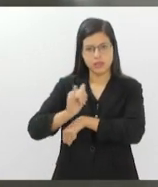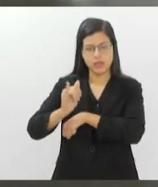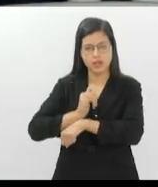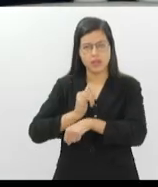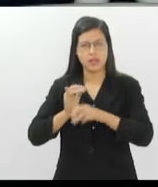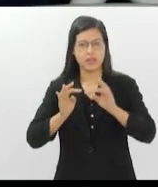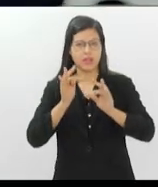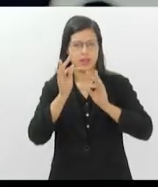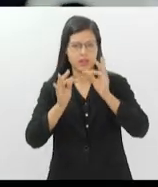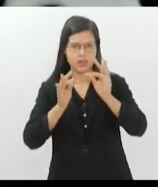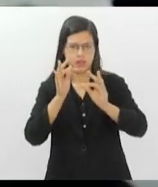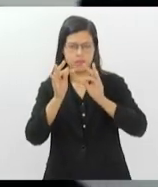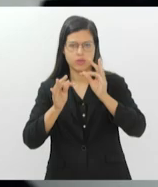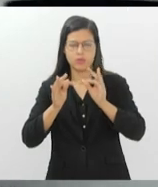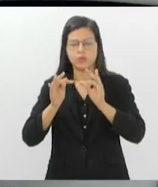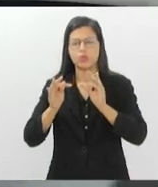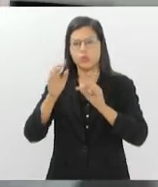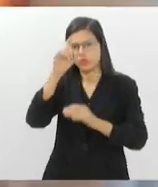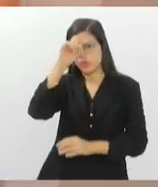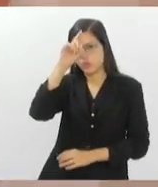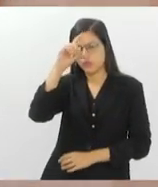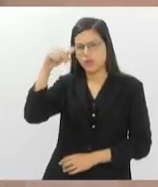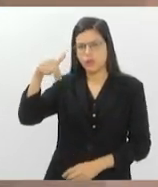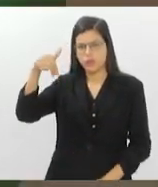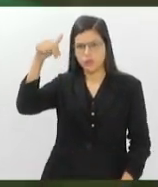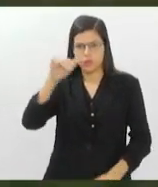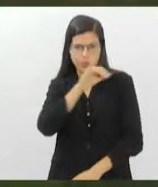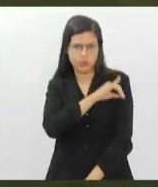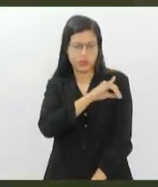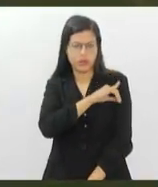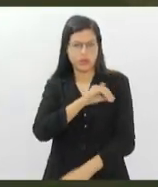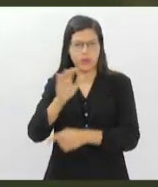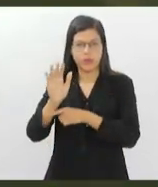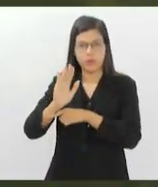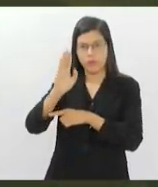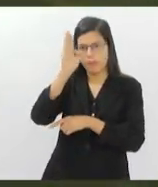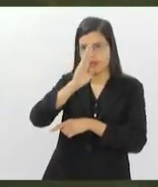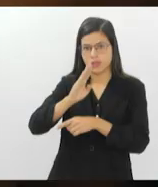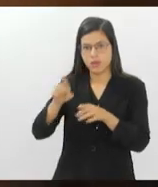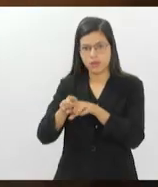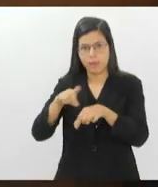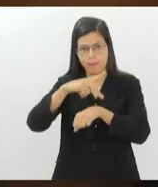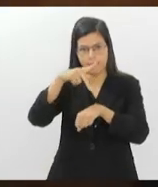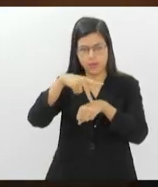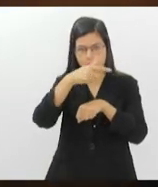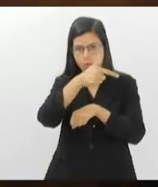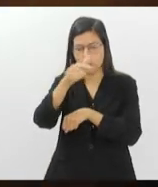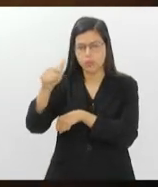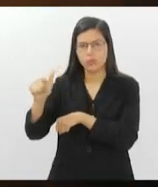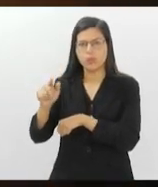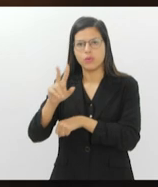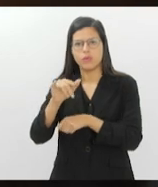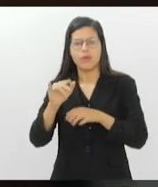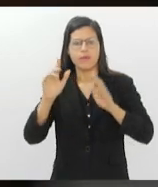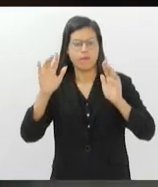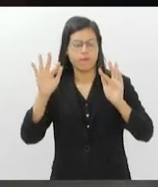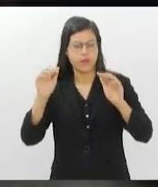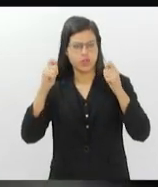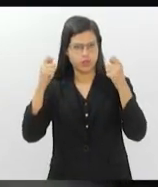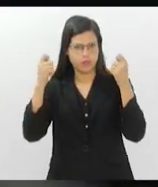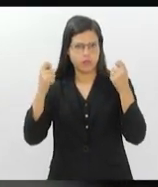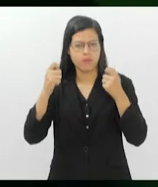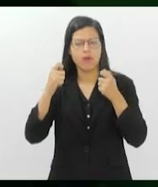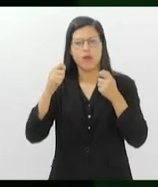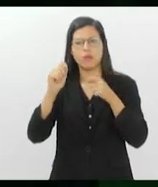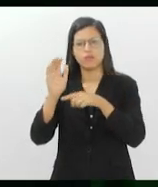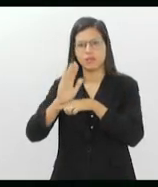tratamento terapêutico em um hospital na zona norte do Rio. Filmes brasileiros e internacionais vão ser exibidos no Festival Internacional